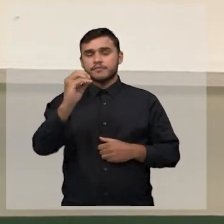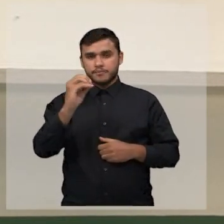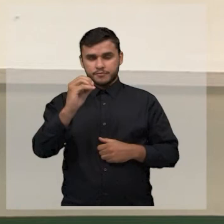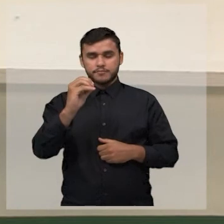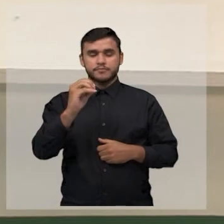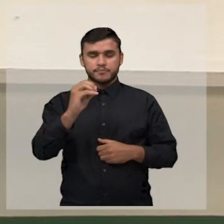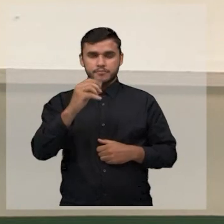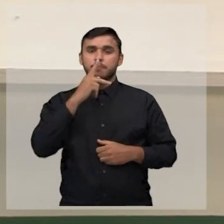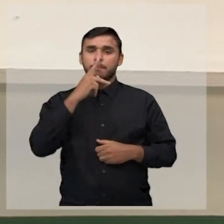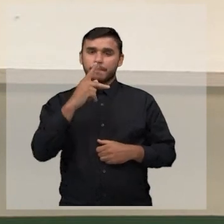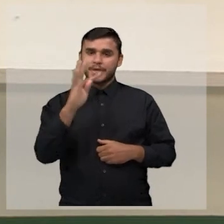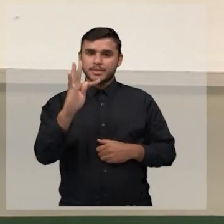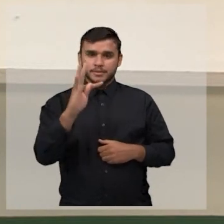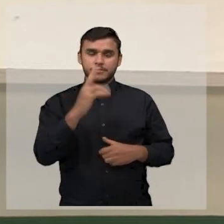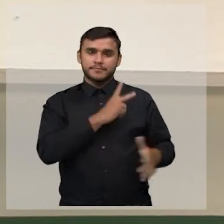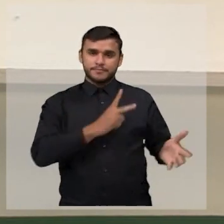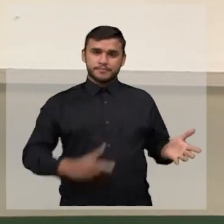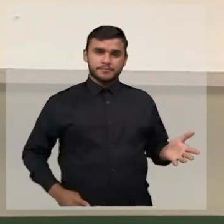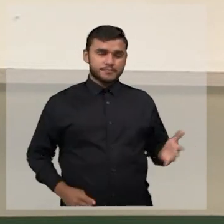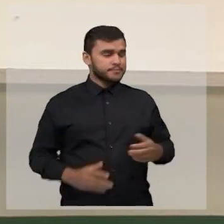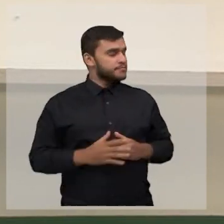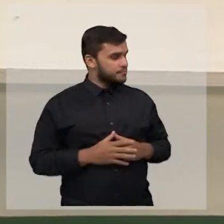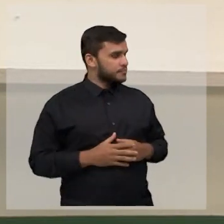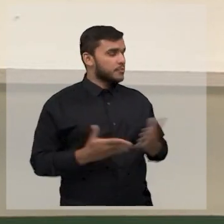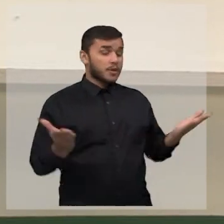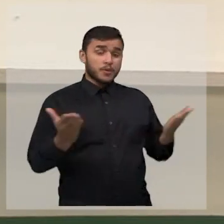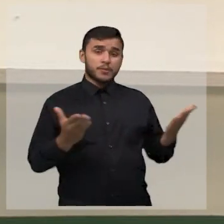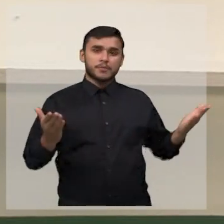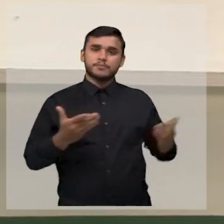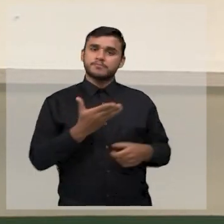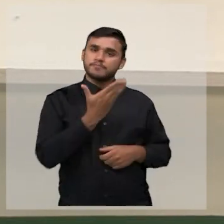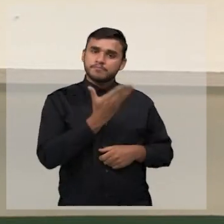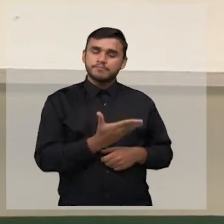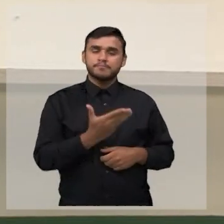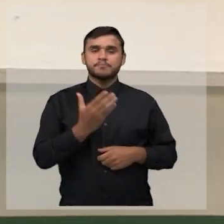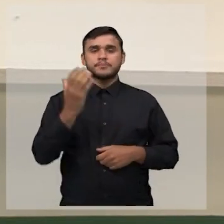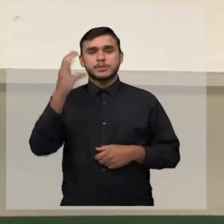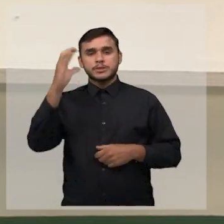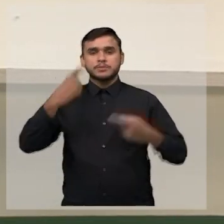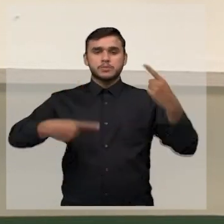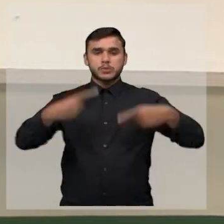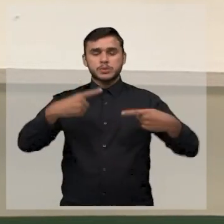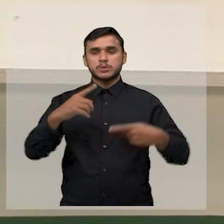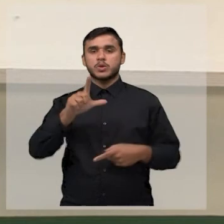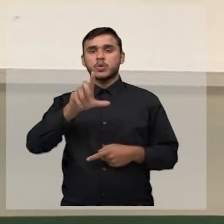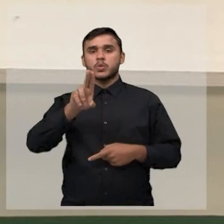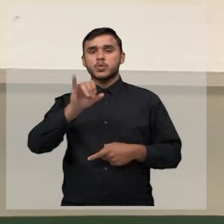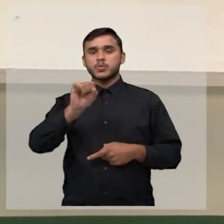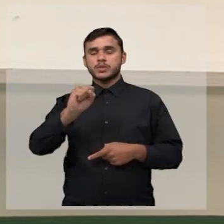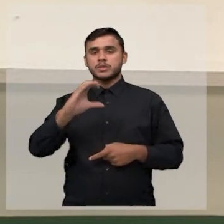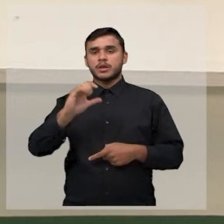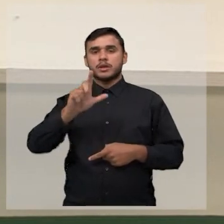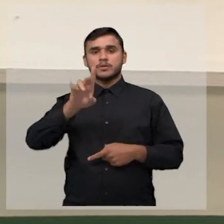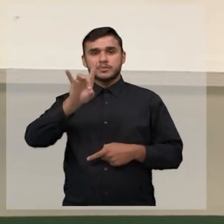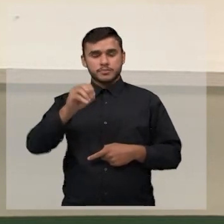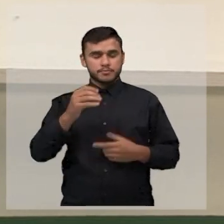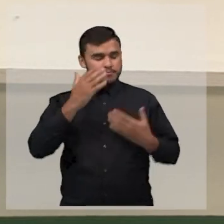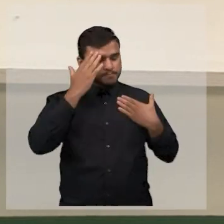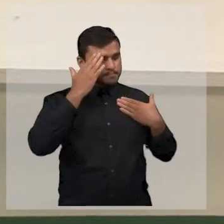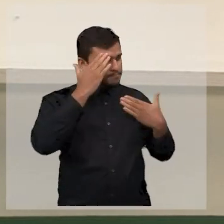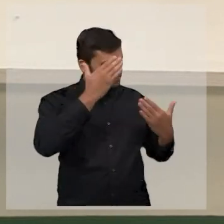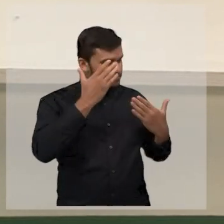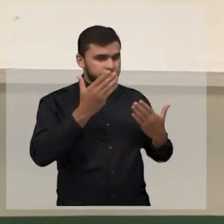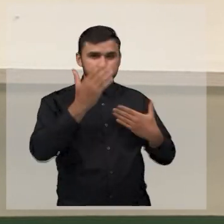blocos, do PT, o vereador Ronivaldo do PT, e agora do consultor político Luiz Cláudio Ferreira Barbosa, agradecendo também a sua